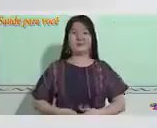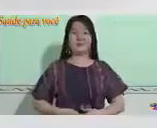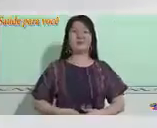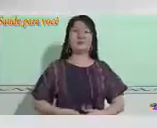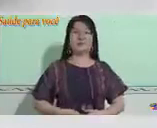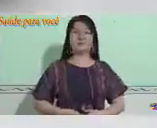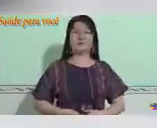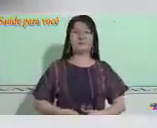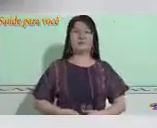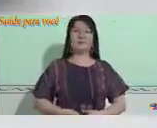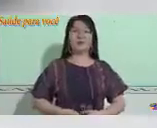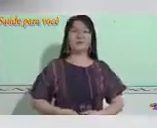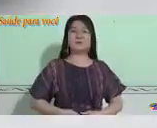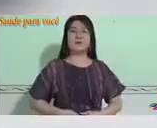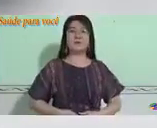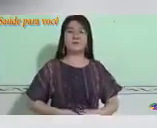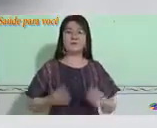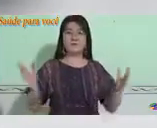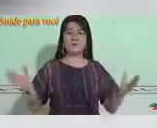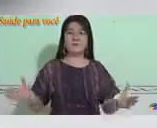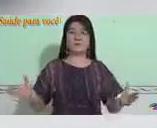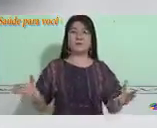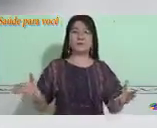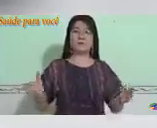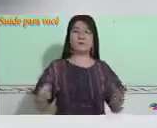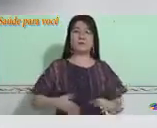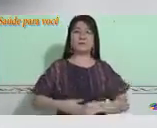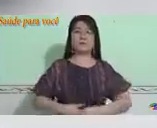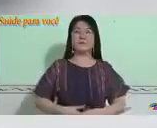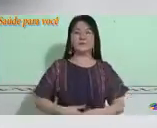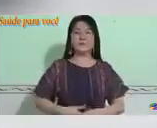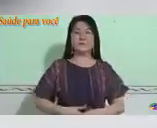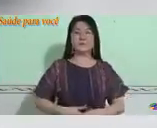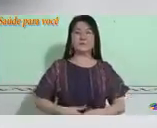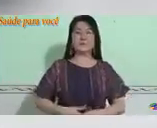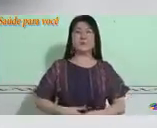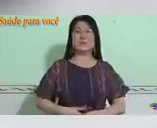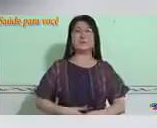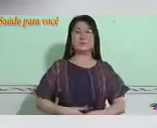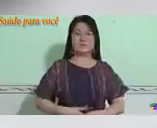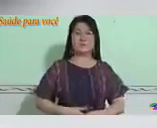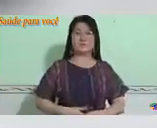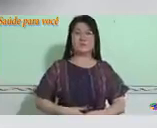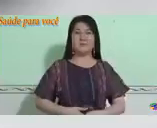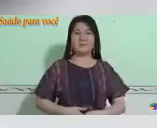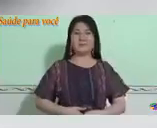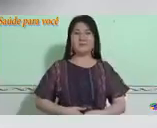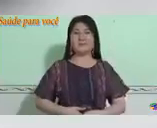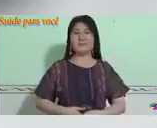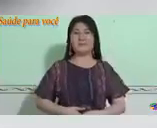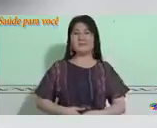A colina é um nutriente essencial que cumpre várias funções no organismo, estando diretamente relacionada com a